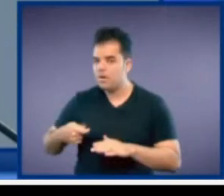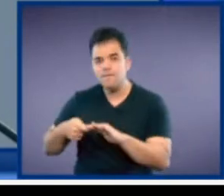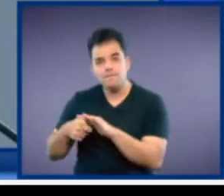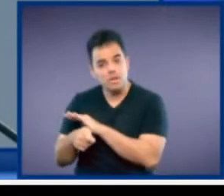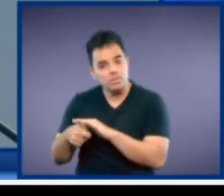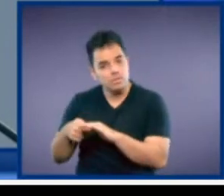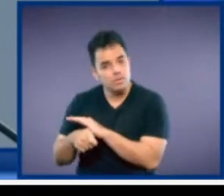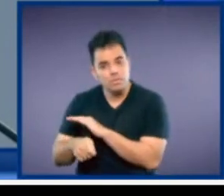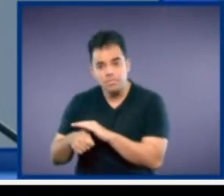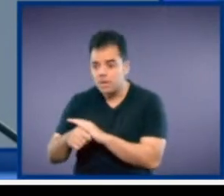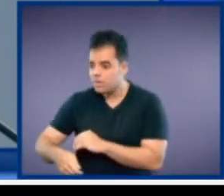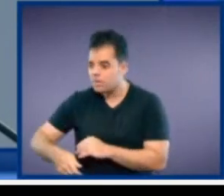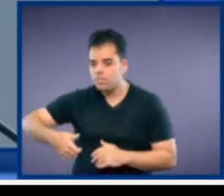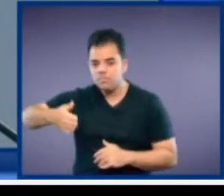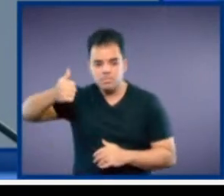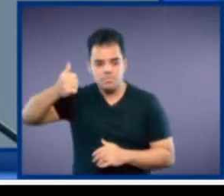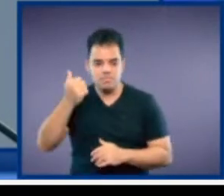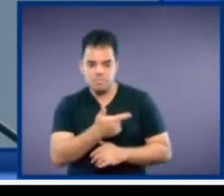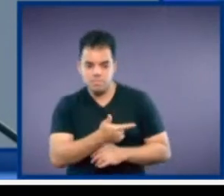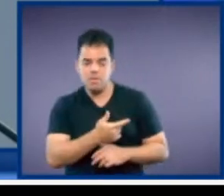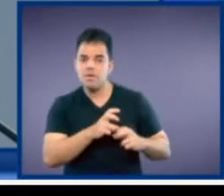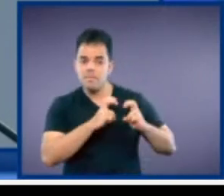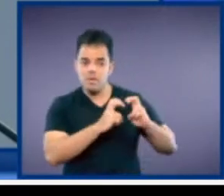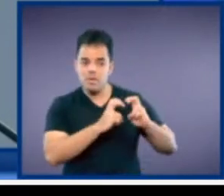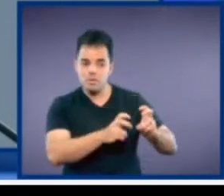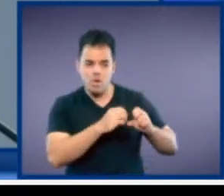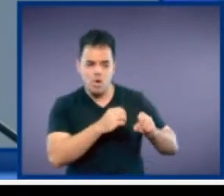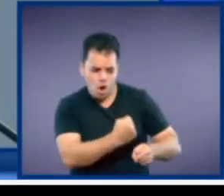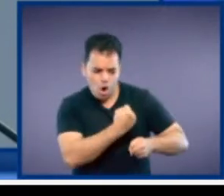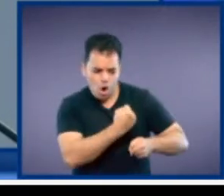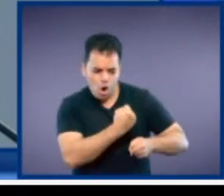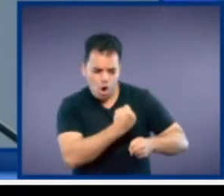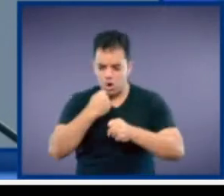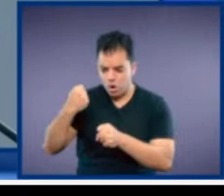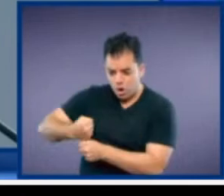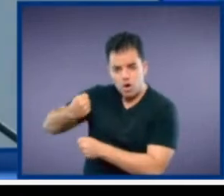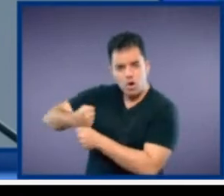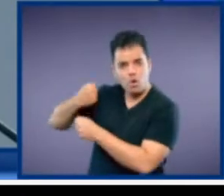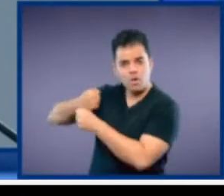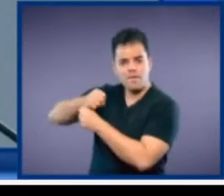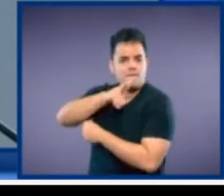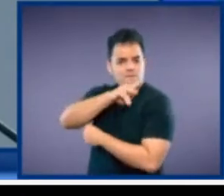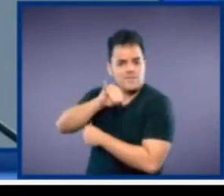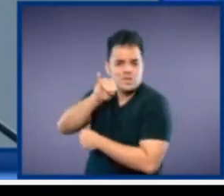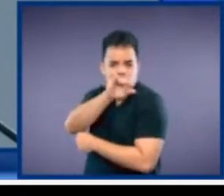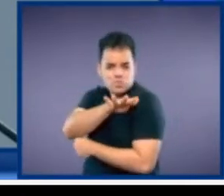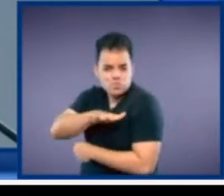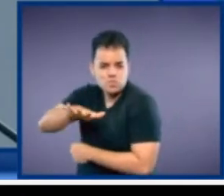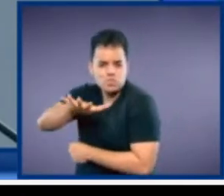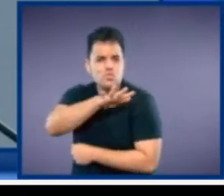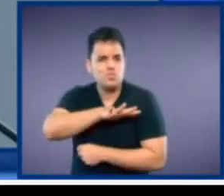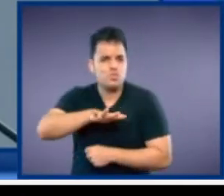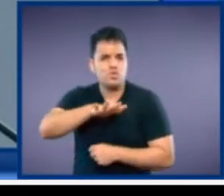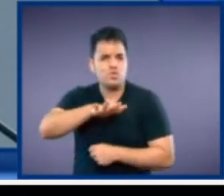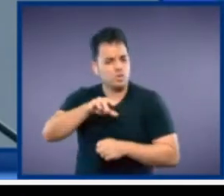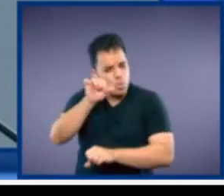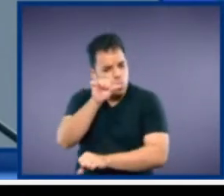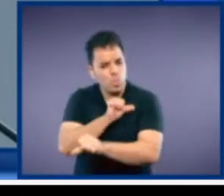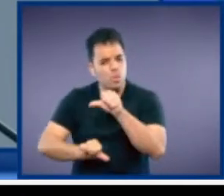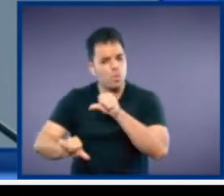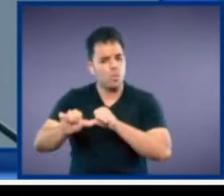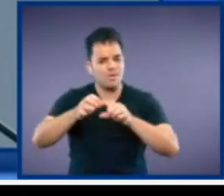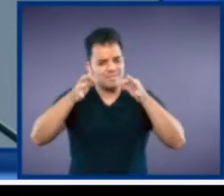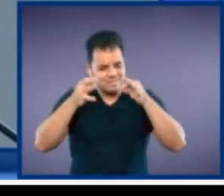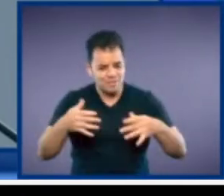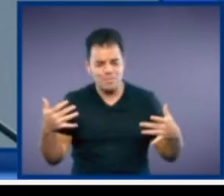de Belo Horizonte. Essas duas obras, por si só, vão mudar por completo a nossa região